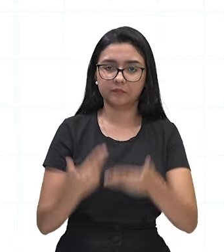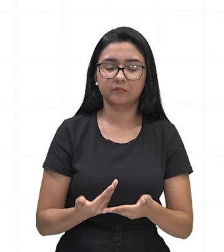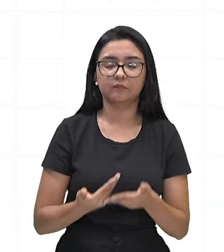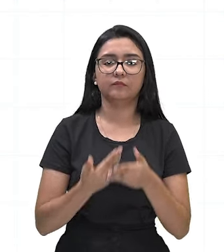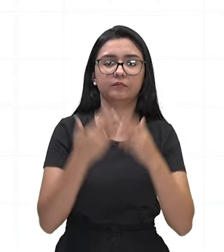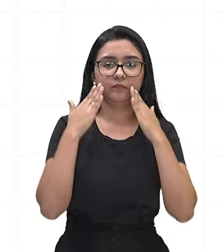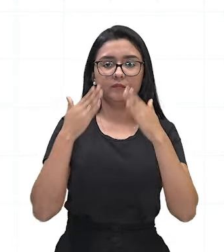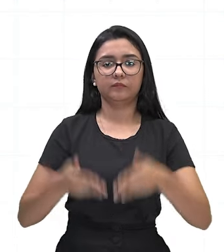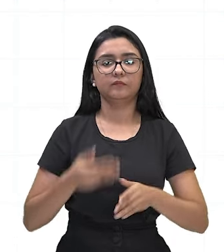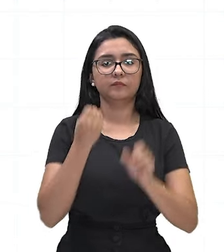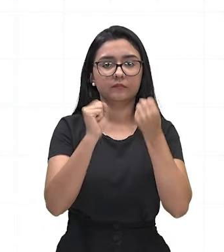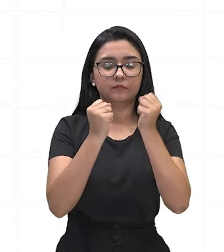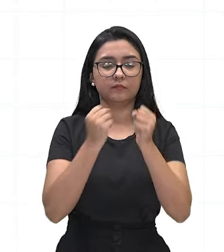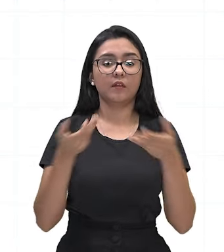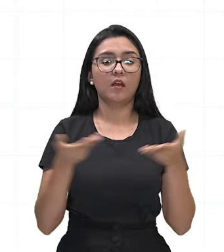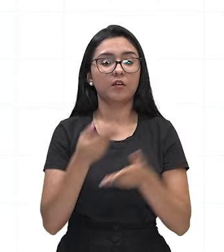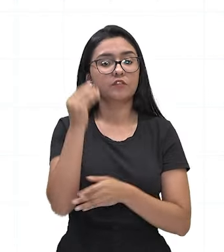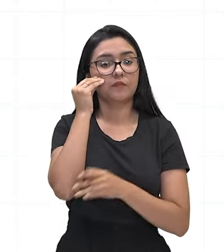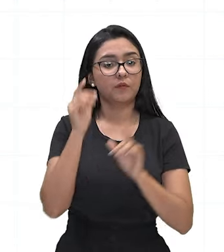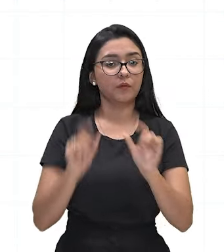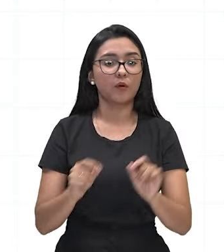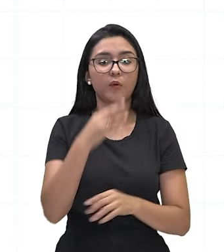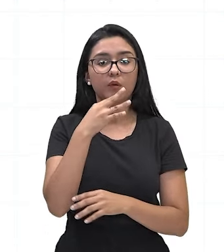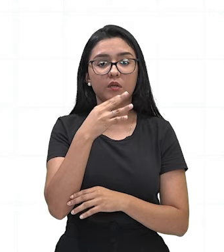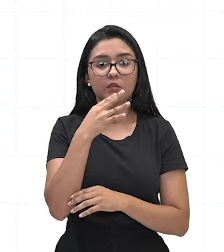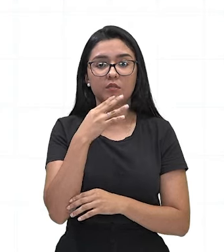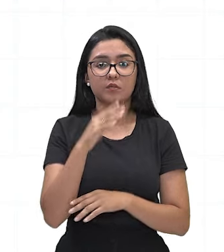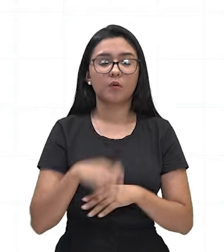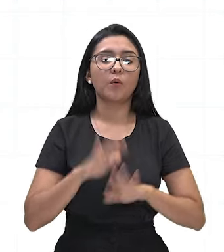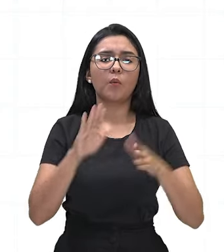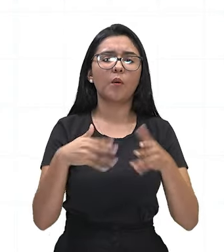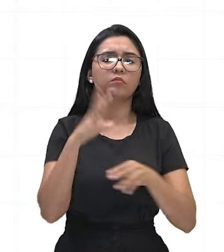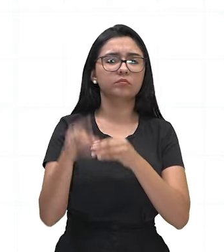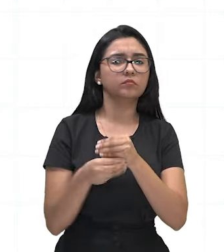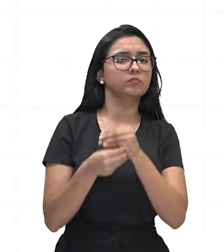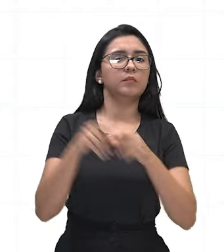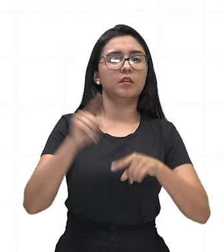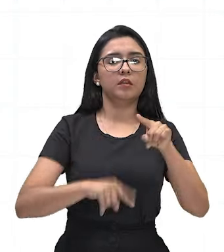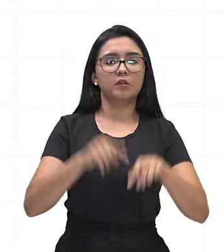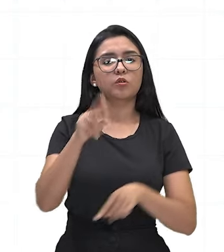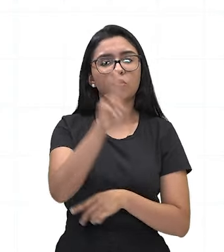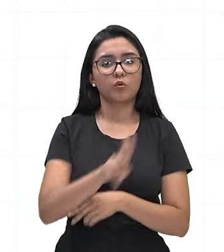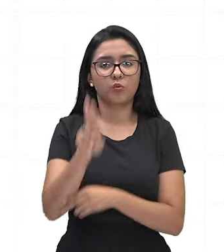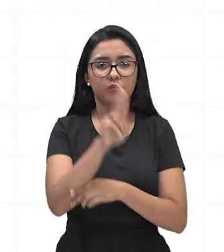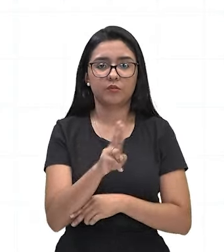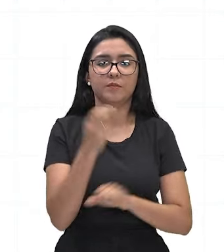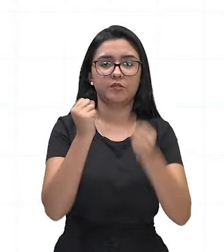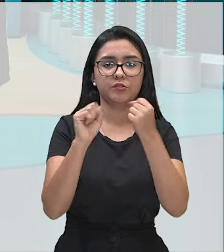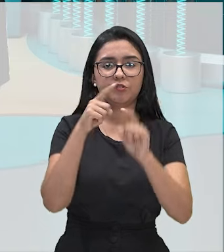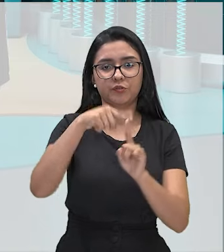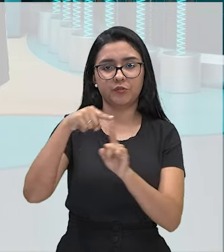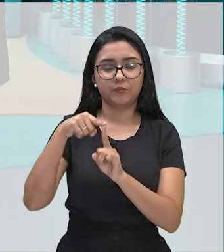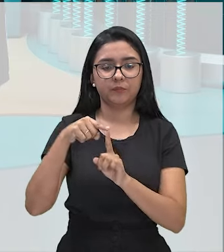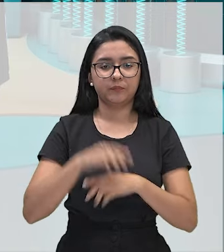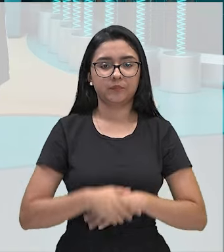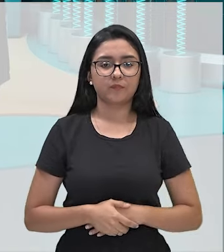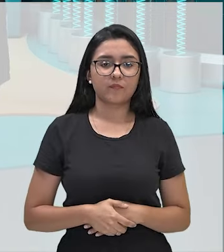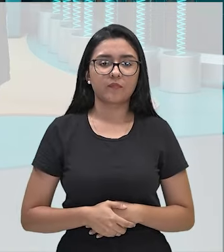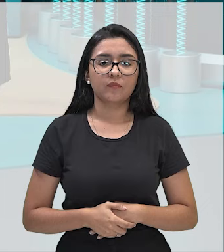ginástica localizada e agora a gente vai eh conhecer os implementos que fazem parte de uma sessão de ginástica localizada vamos